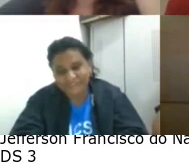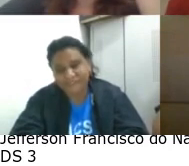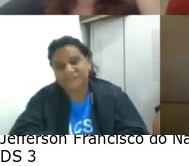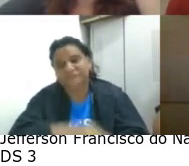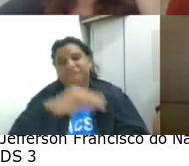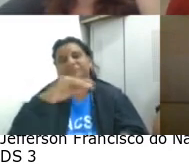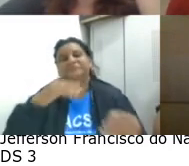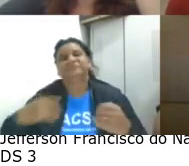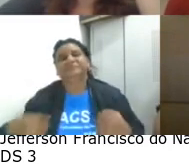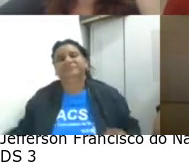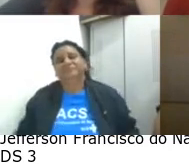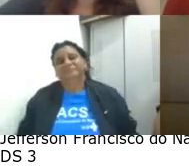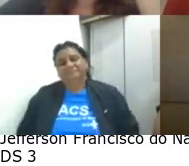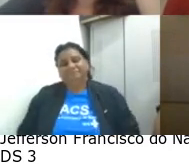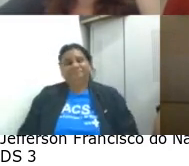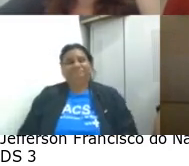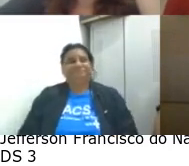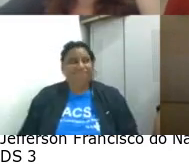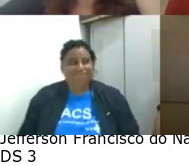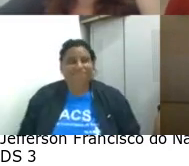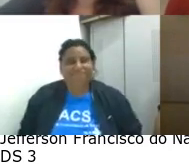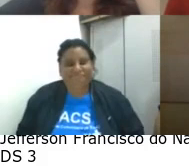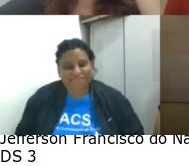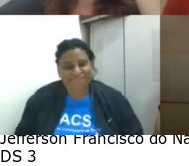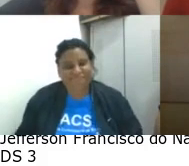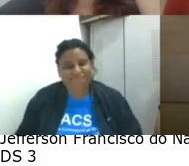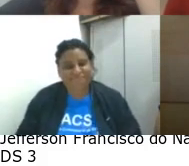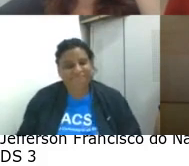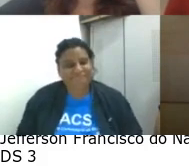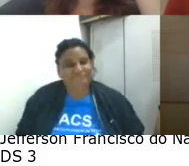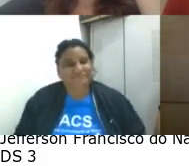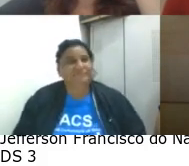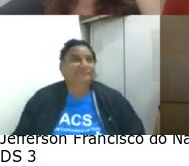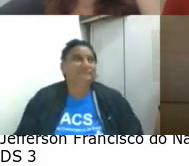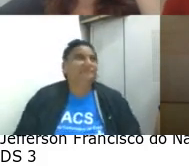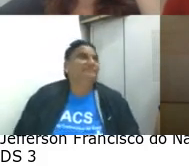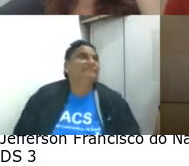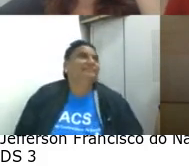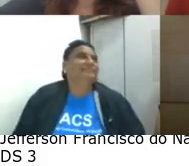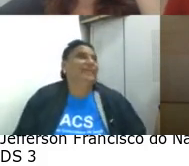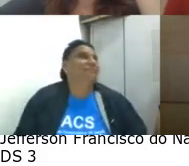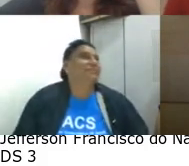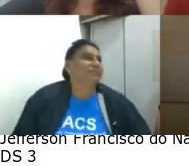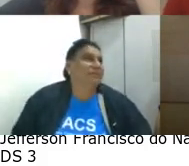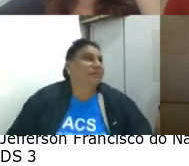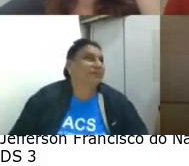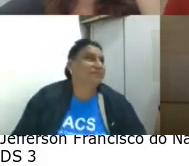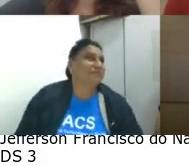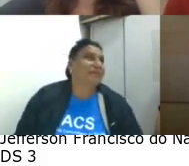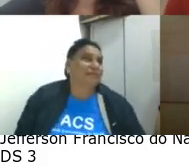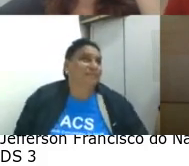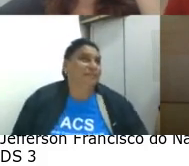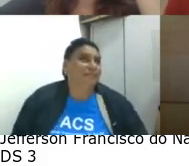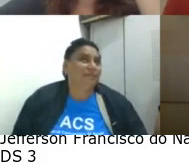sigilo e obviamente a gente vai fazer a busca ativa dos contatos familiares ou um pouco fora do domicílio mas